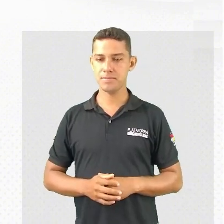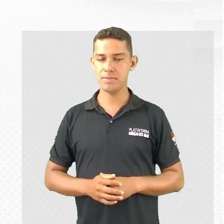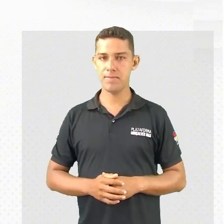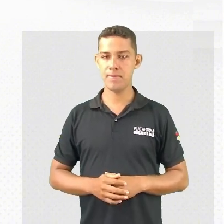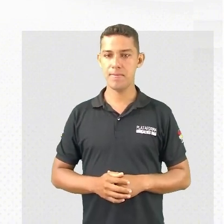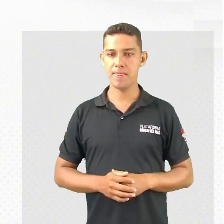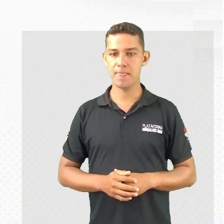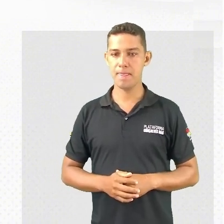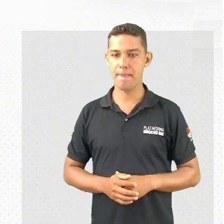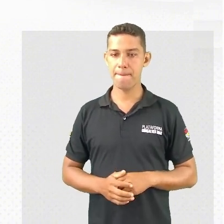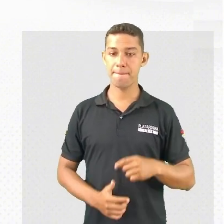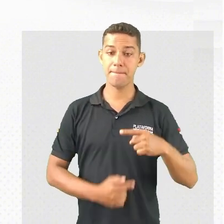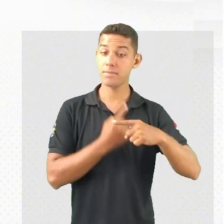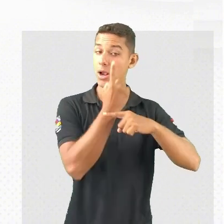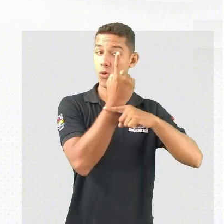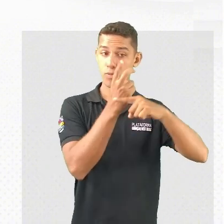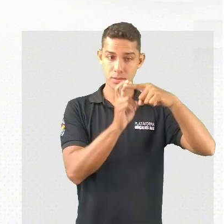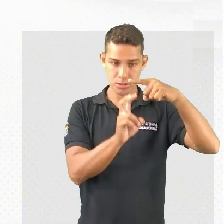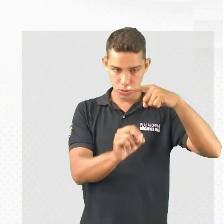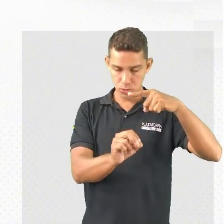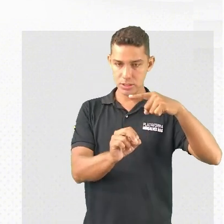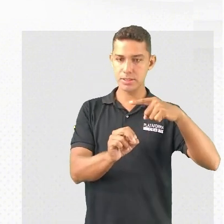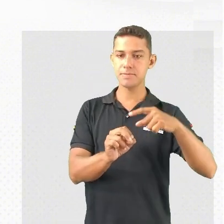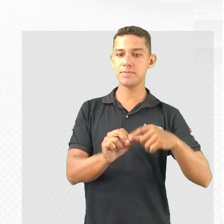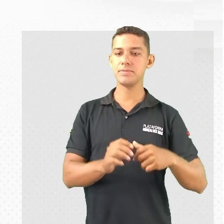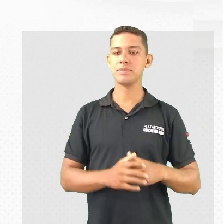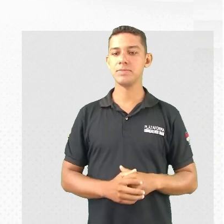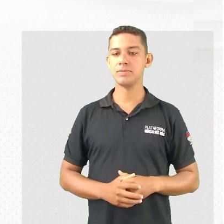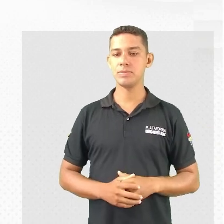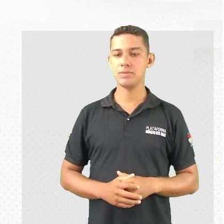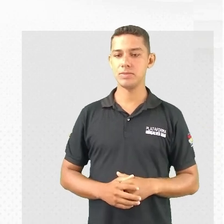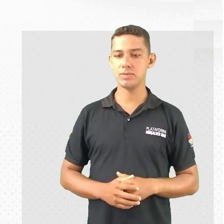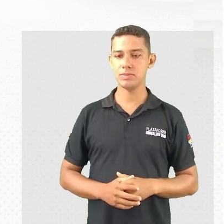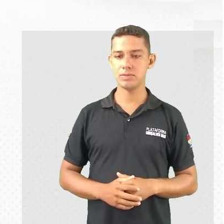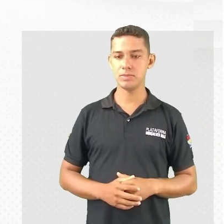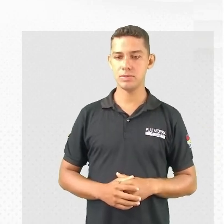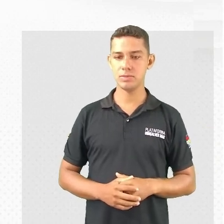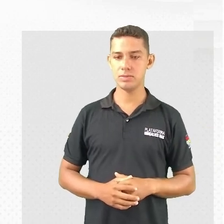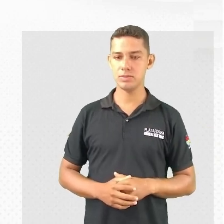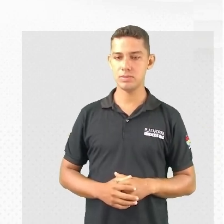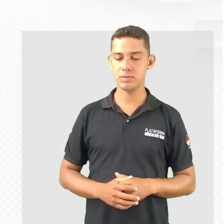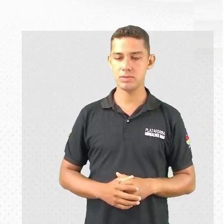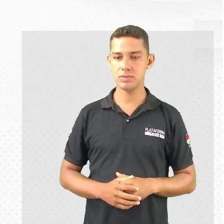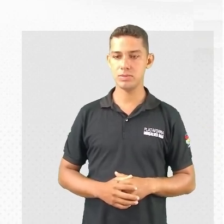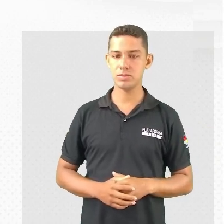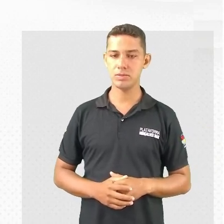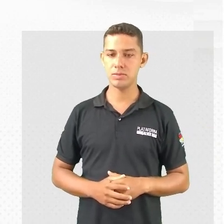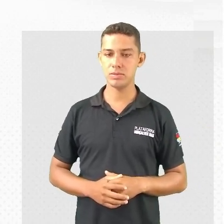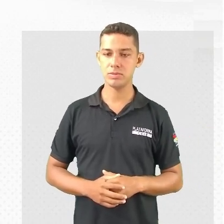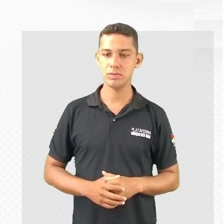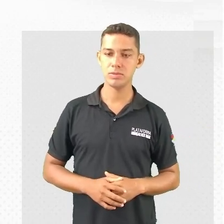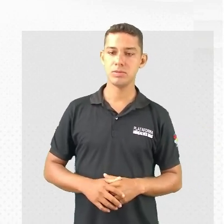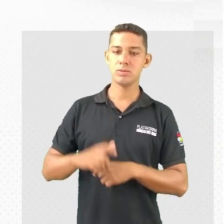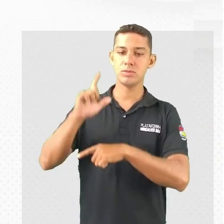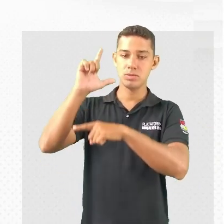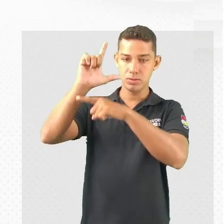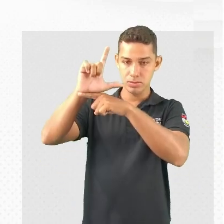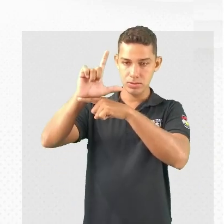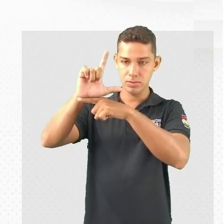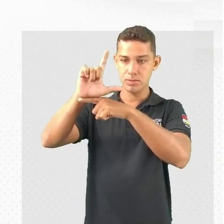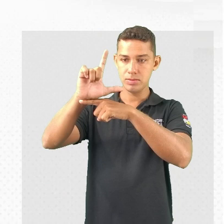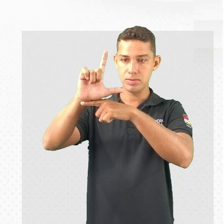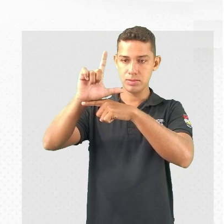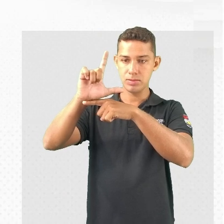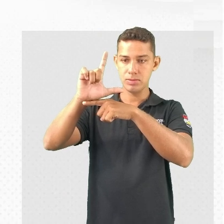Minha escala é de 1 para 50. Beleza? 1 para 50. A distância no desenho eu chamei